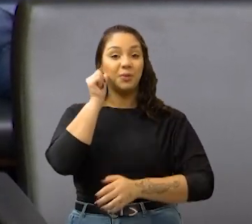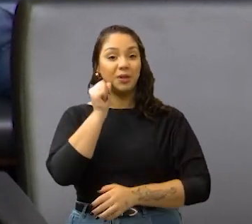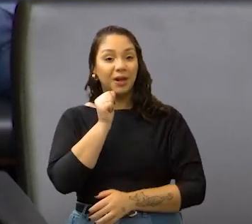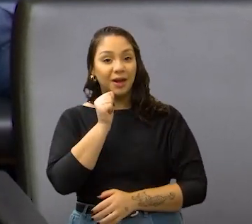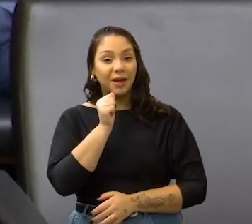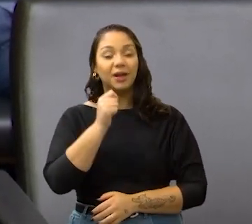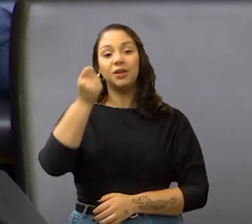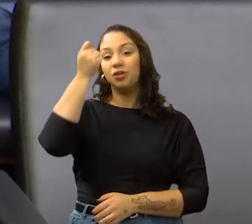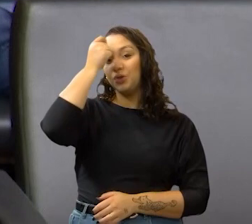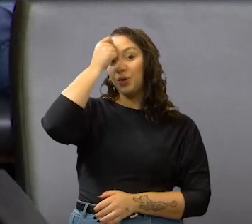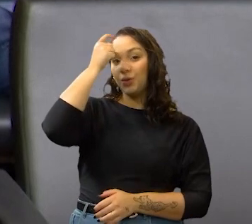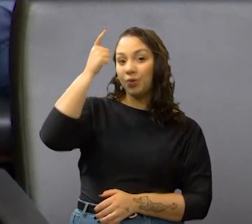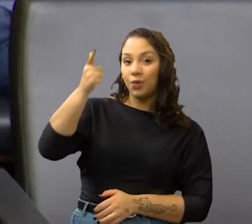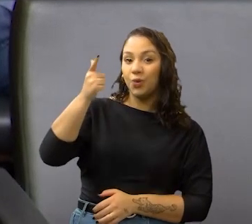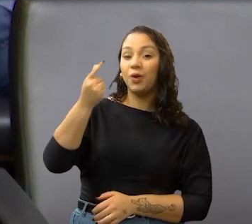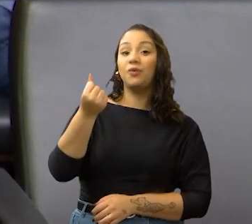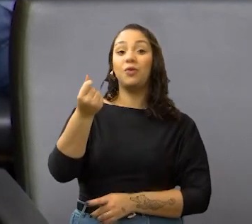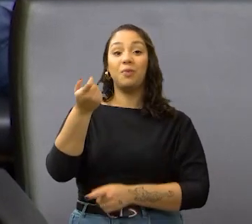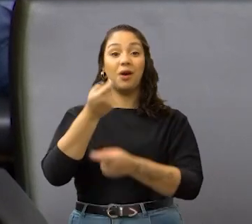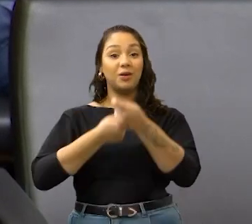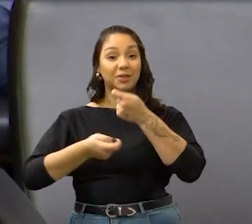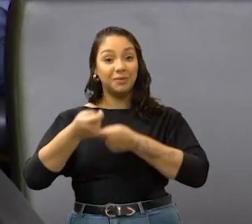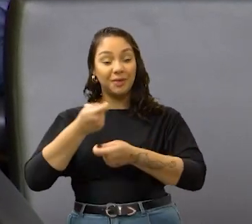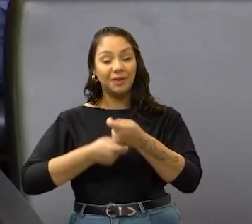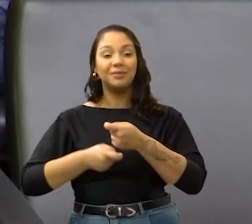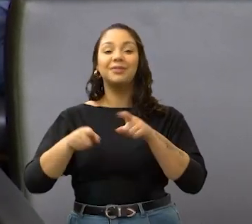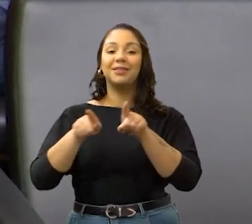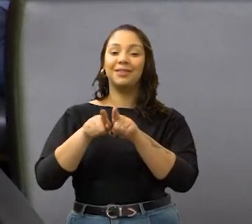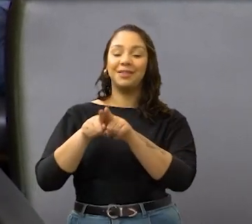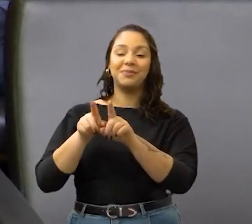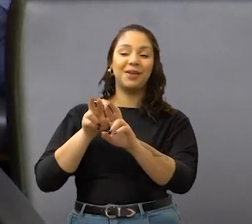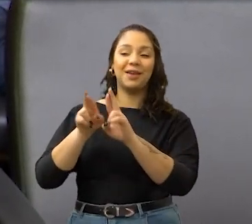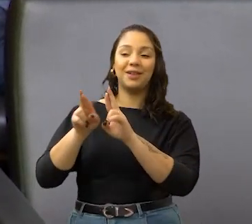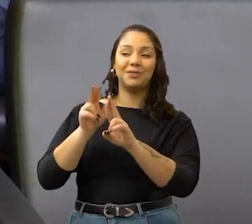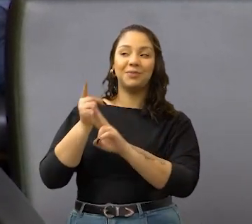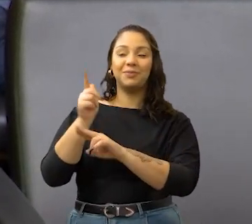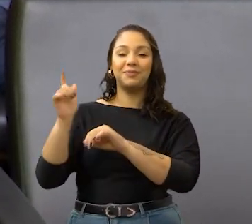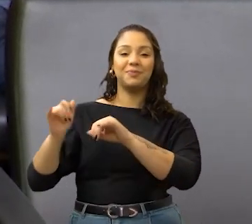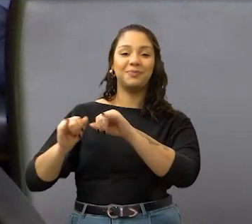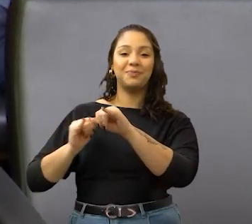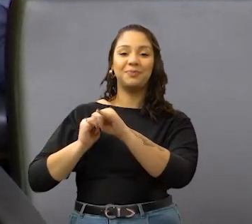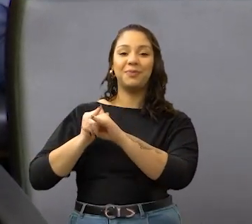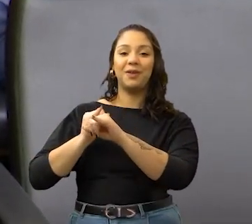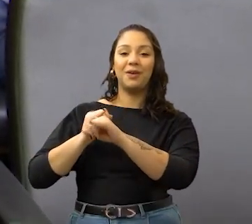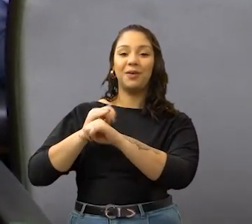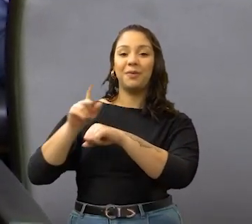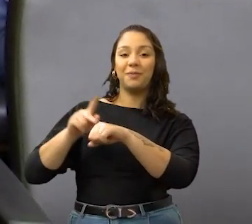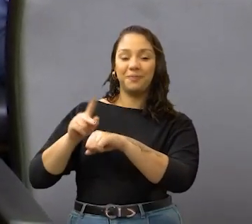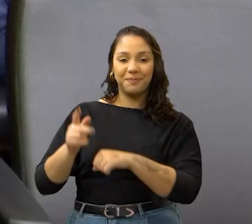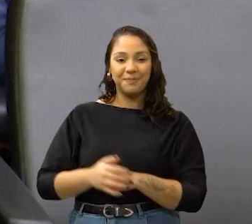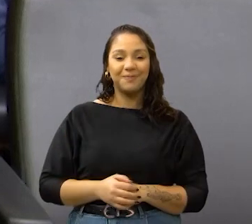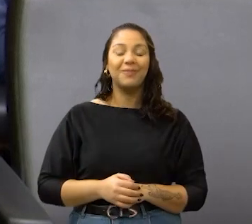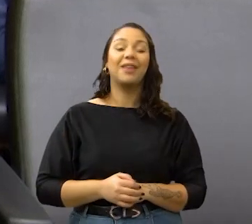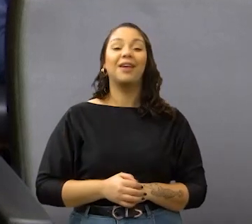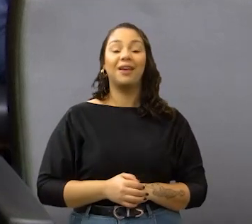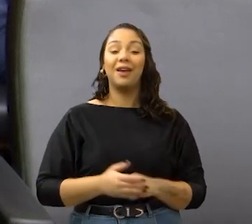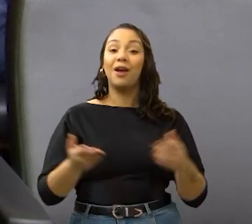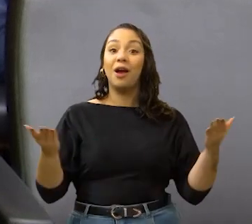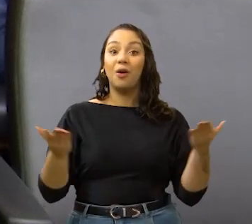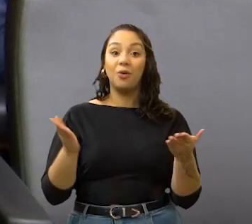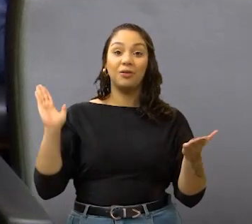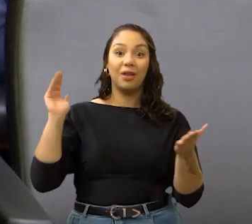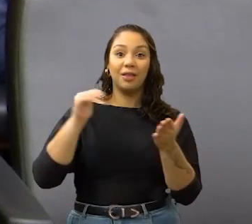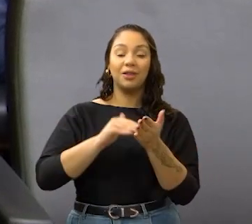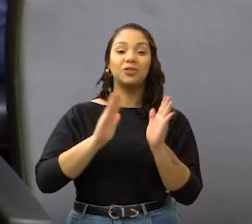da Mulher, de Cultura, Finanças e Orçamento e Relações Internacionais. Até o dia desta